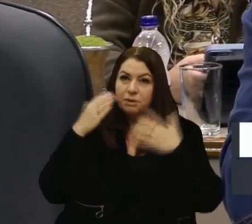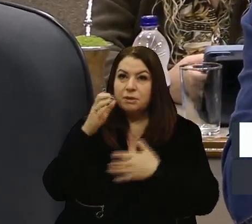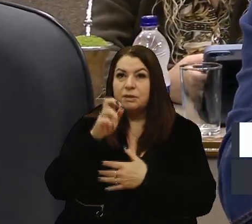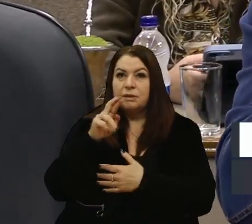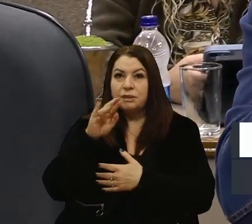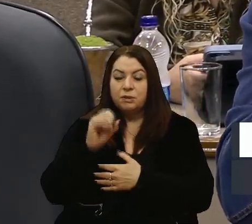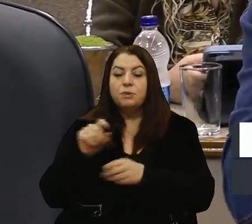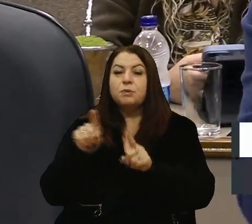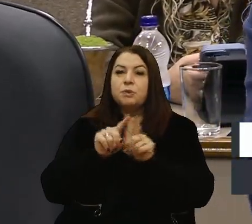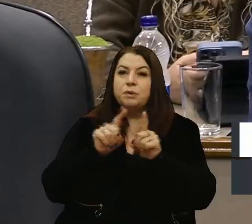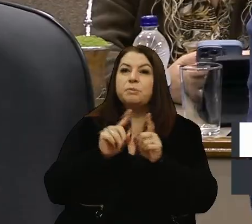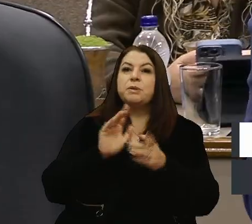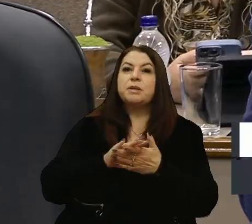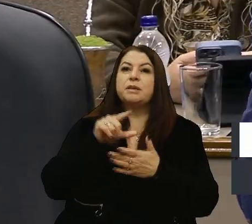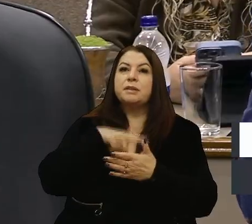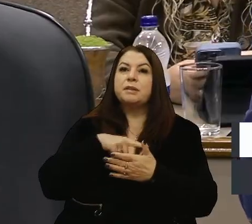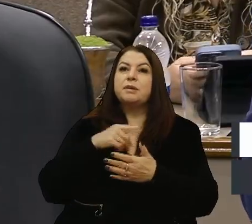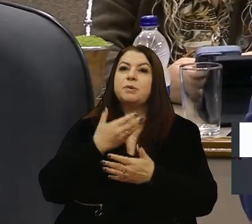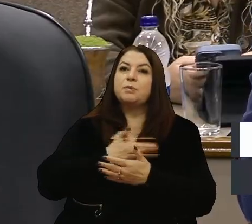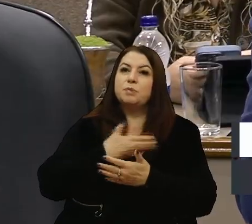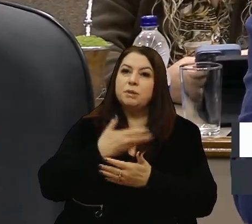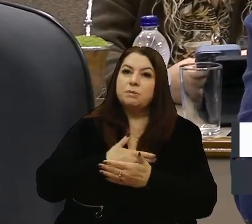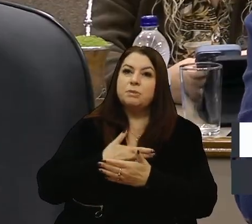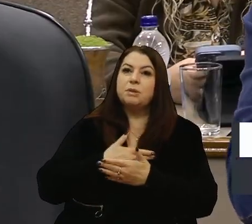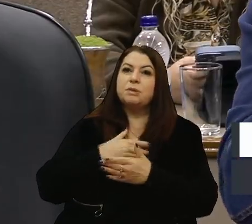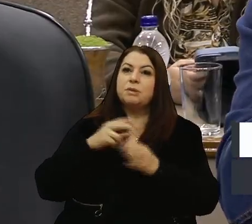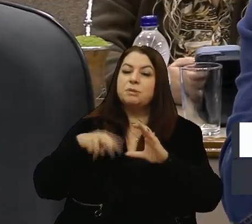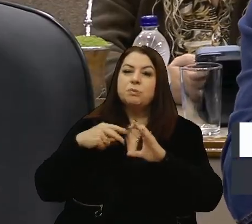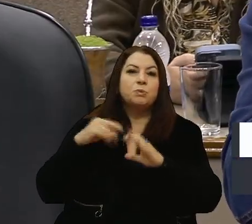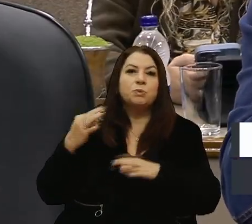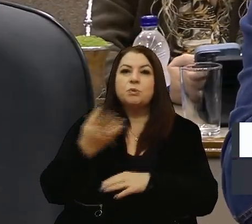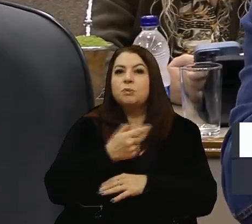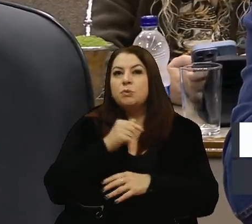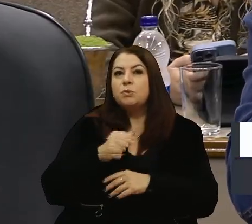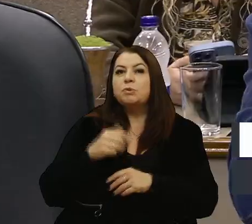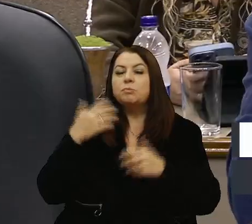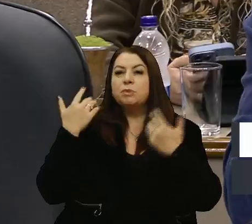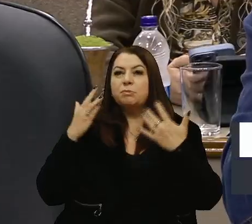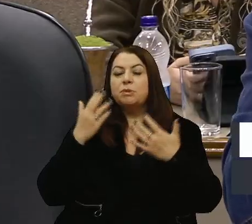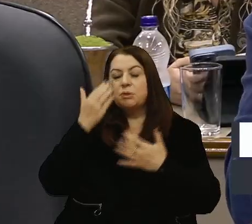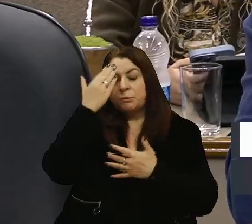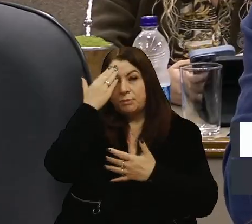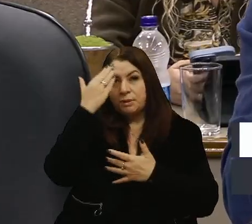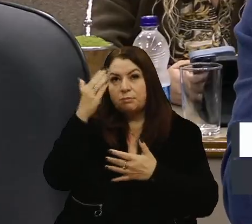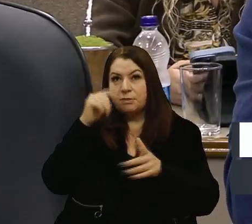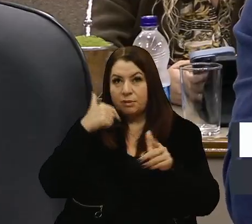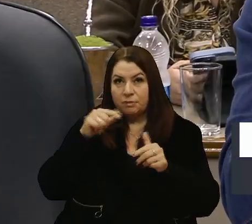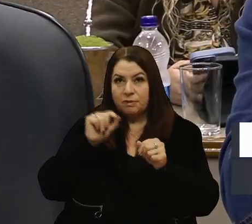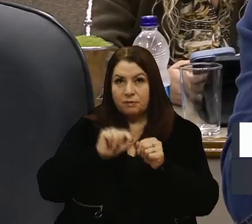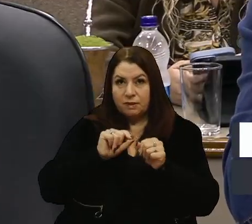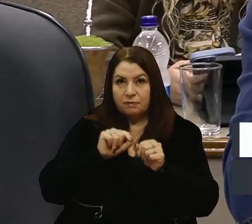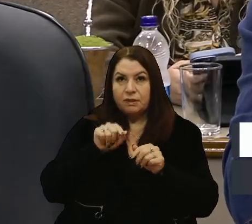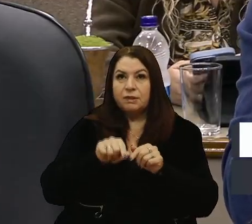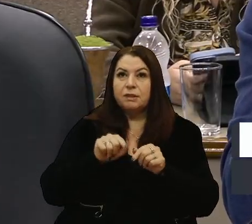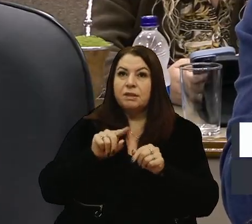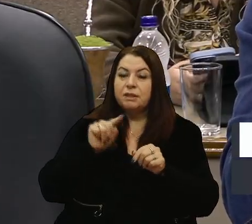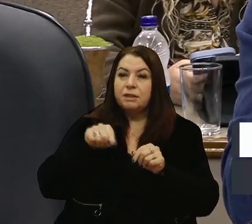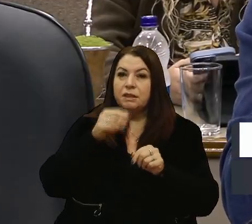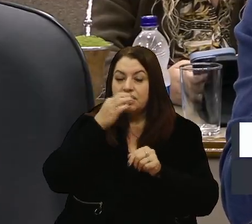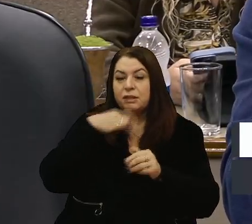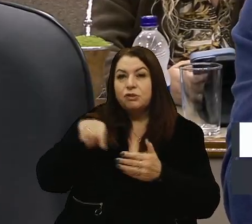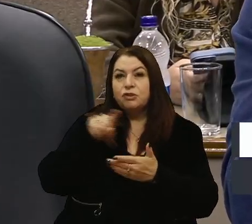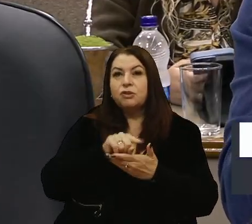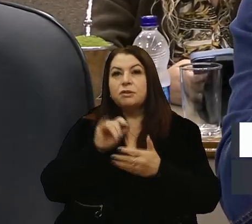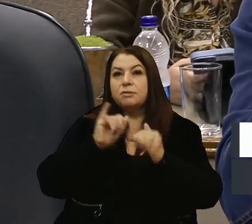Fabres, né, tens aqui um amigo nessa Câmara de Vereadores, como todos os outros, e parabéns e muito obrigado pelo trabalho que tu tens feito na nossa Caxias do Sul,